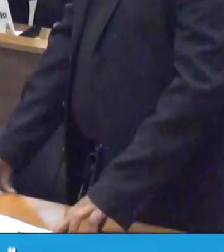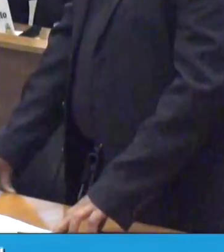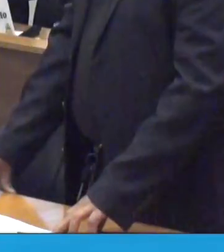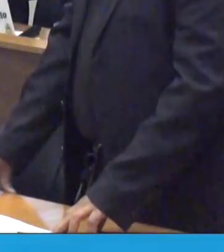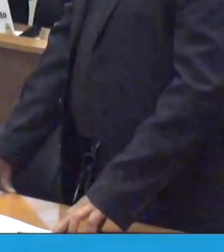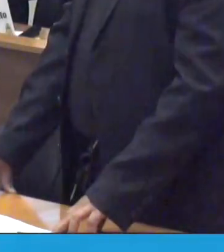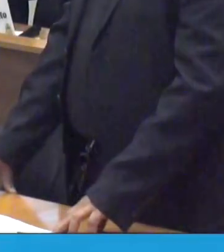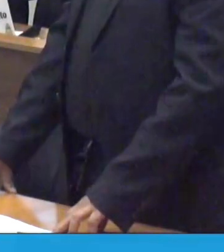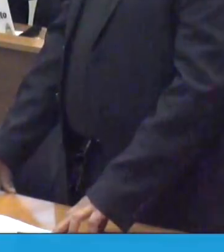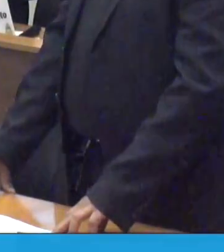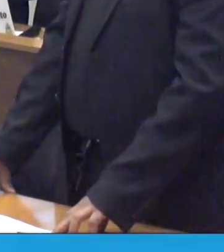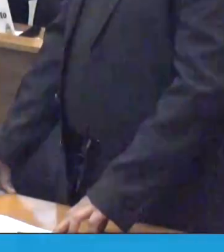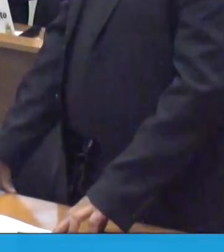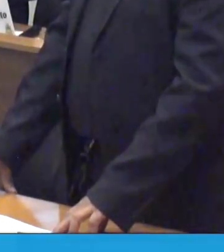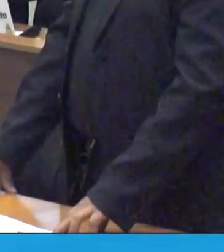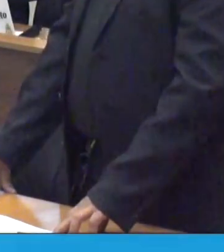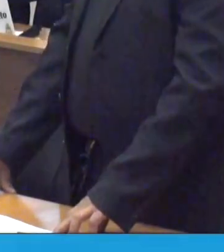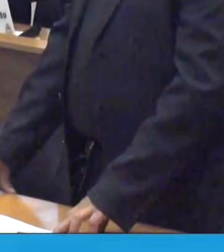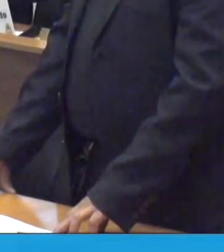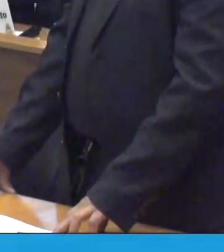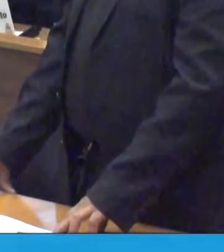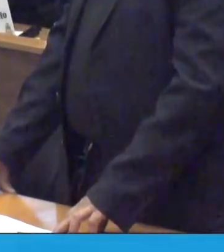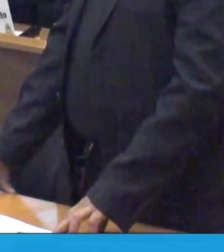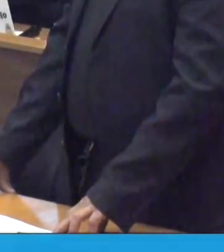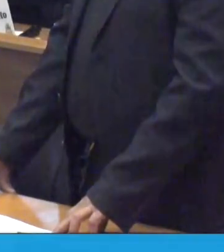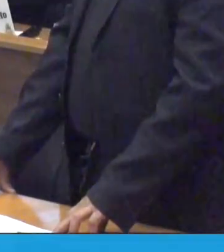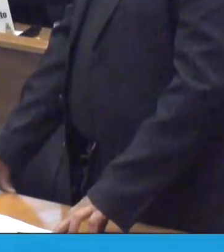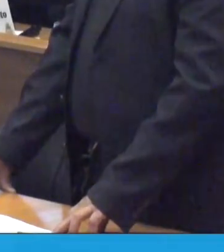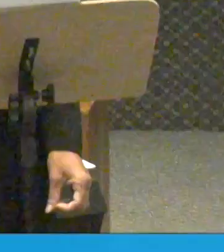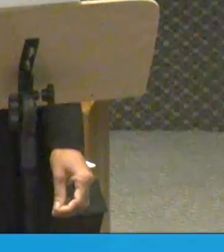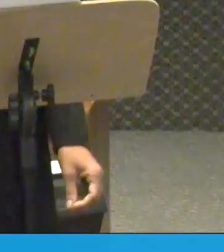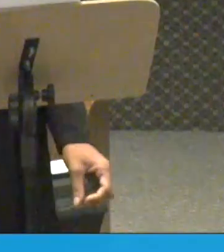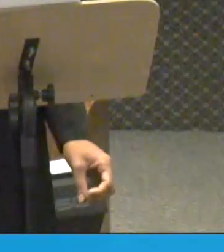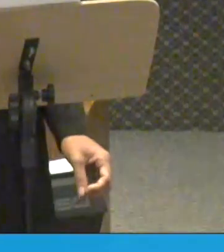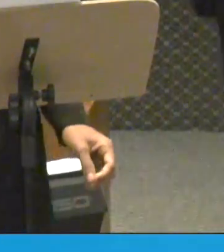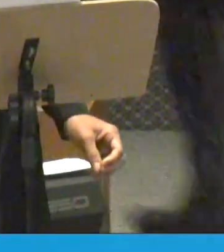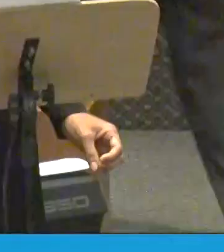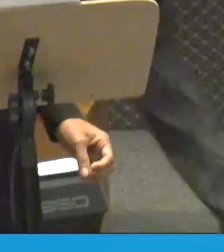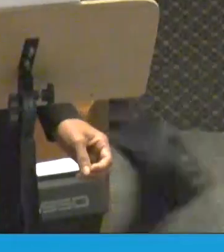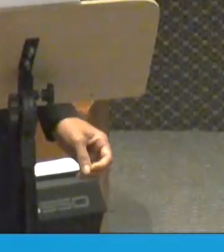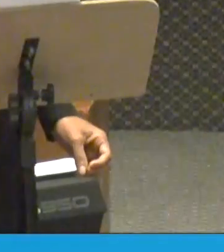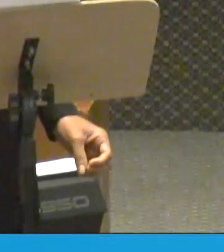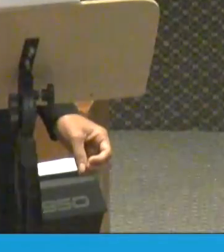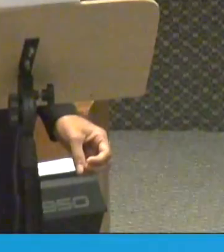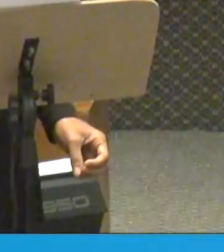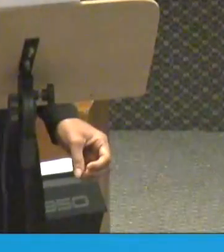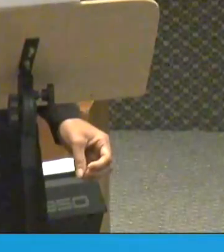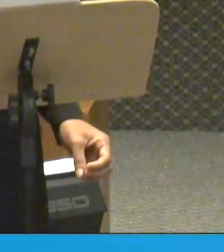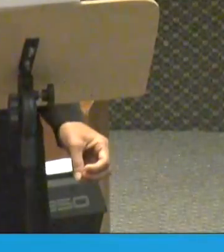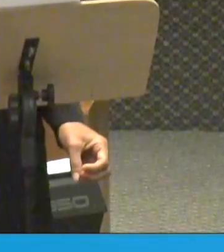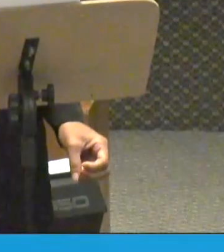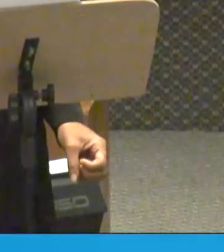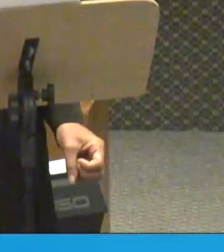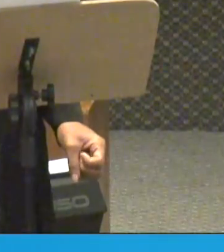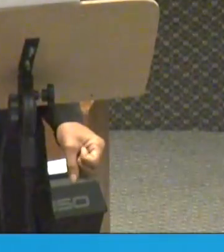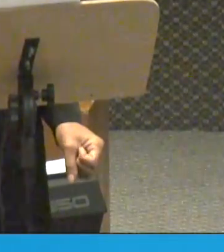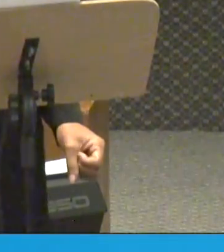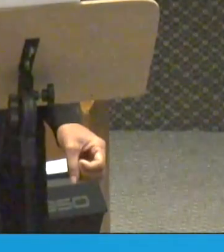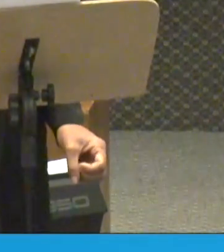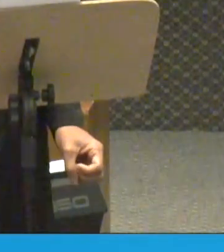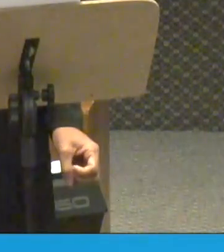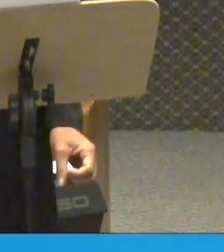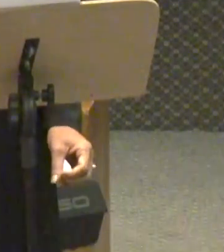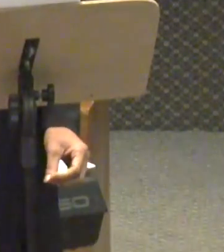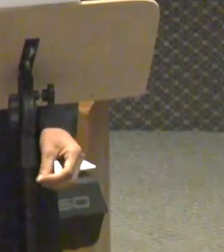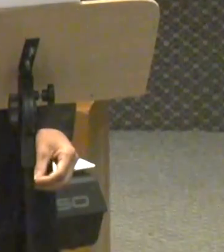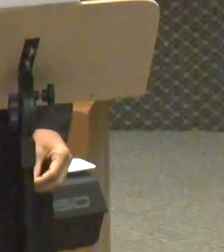É fermentar na humanidade o amor fraterno, pois Jesus disse que somos todos